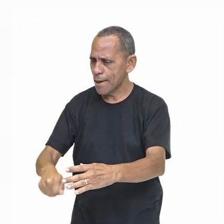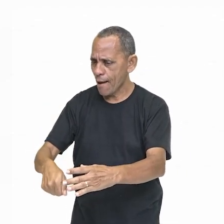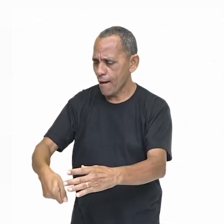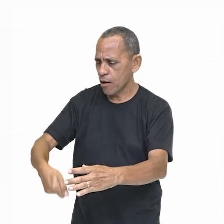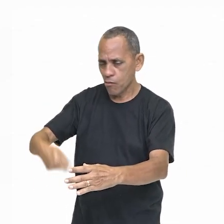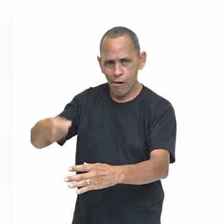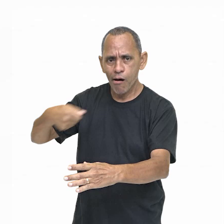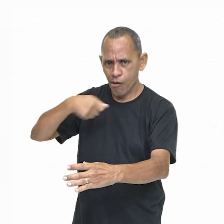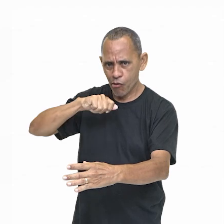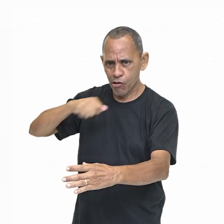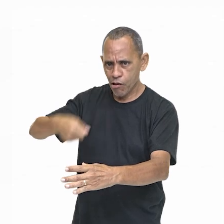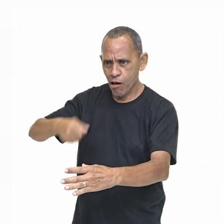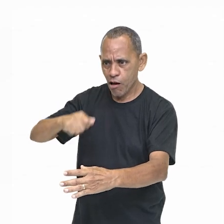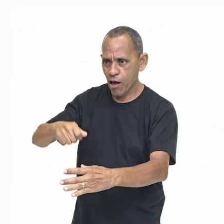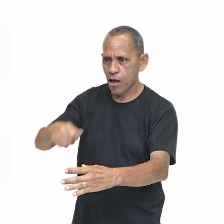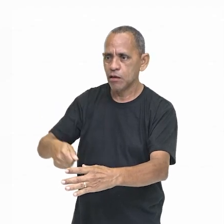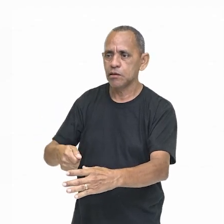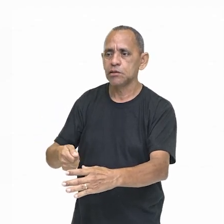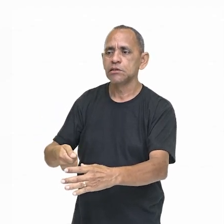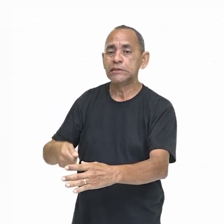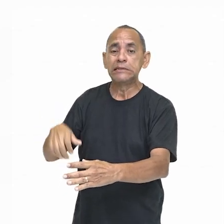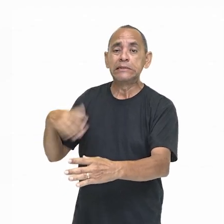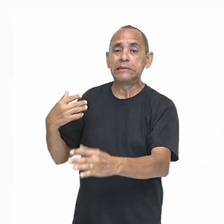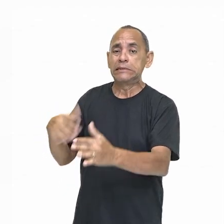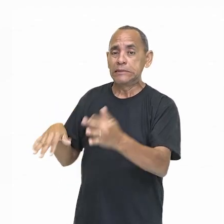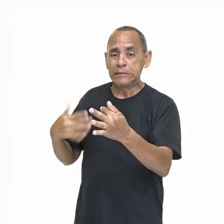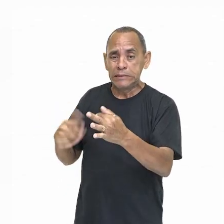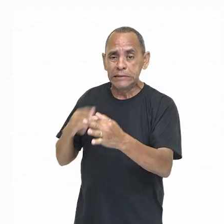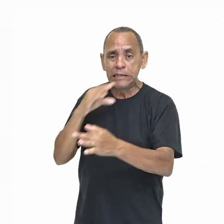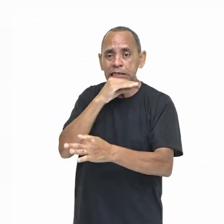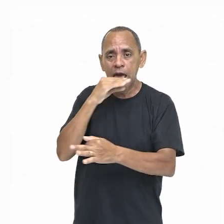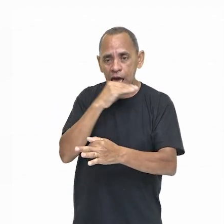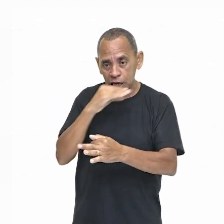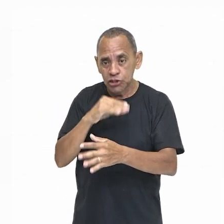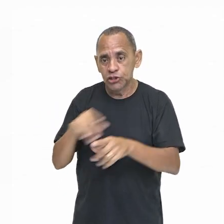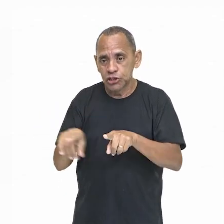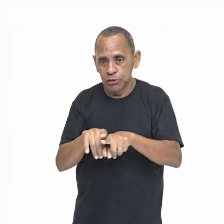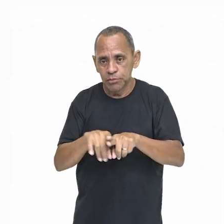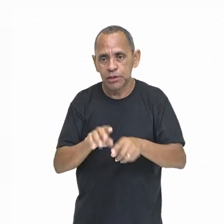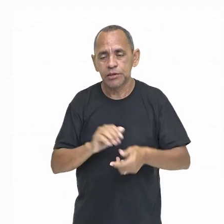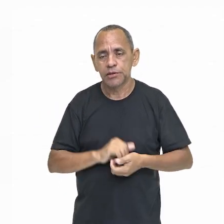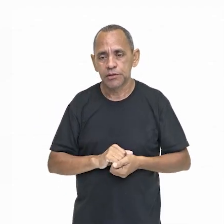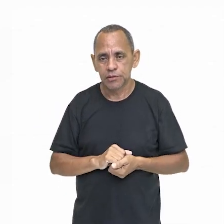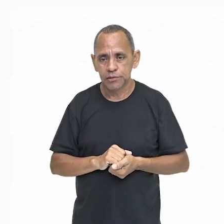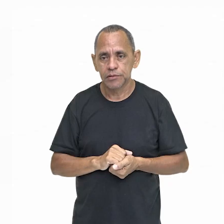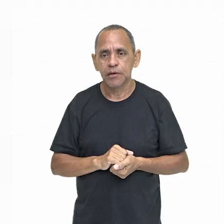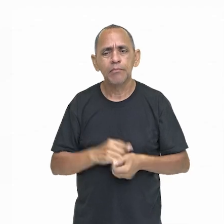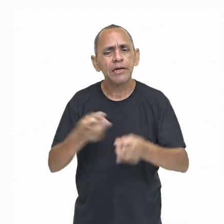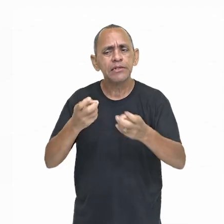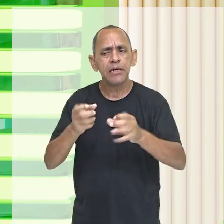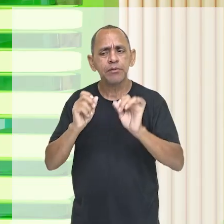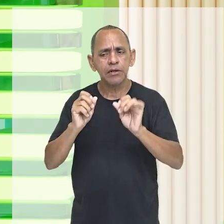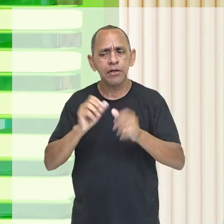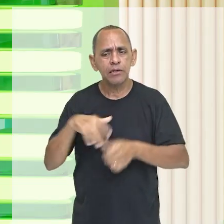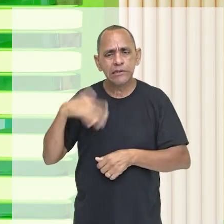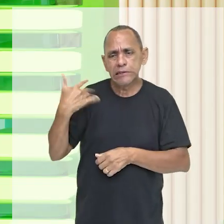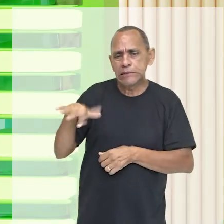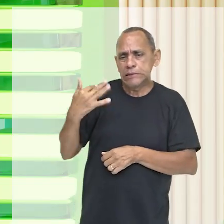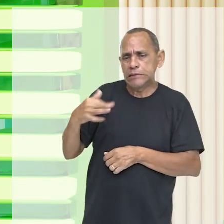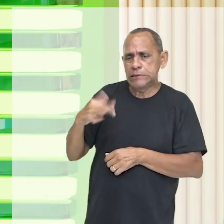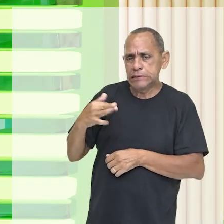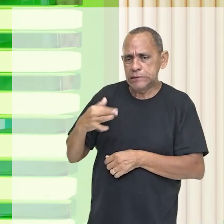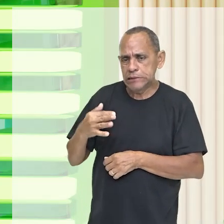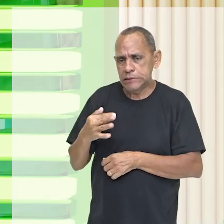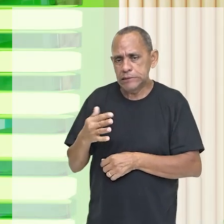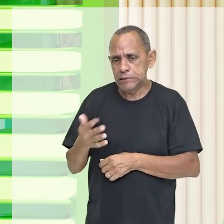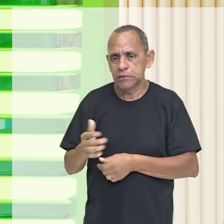colher, queima a sua mão. Ou seja, aí você percebe, ai, queimei minha mão. Por quê? É o processo